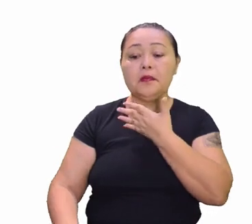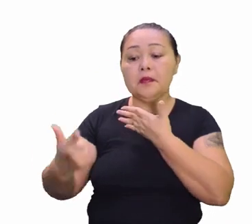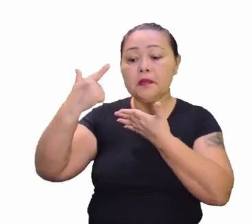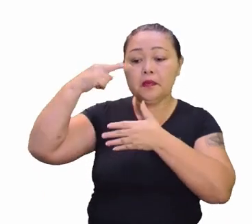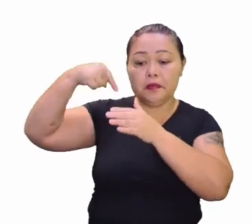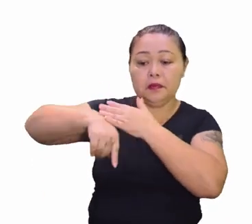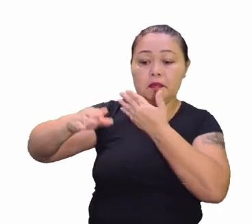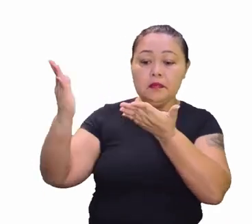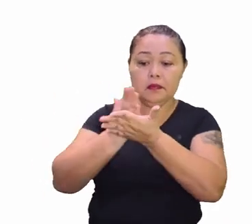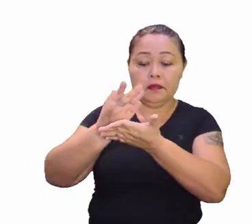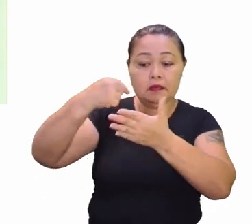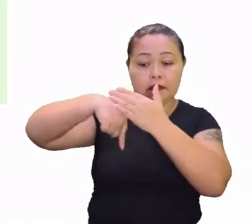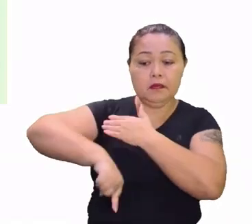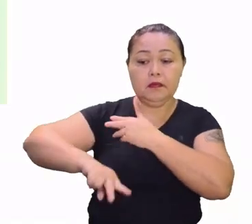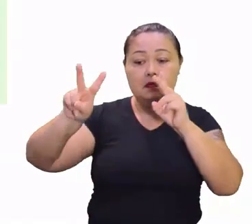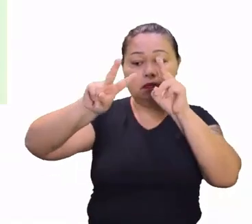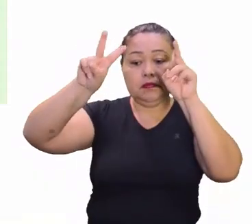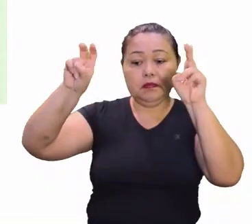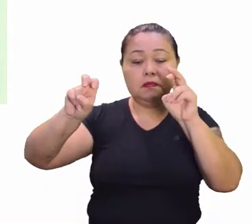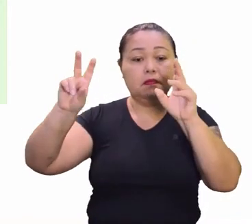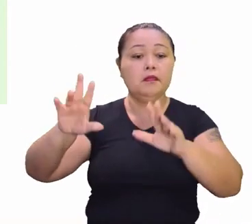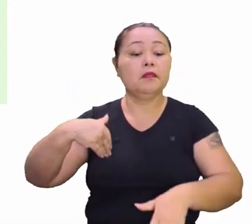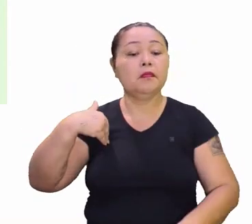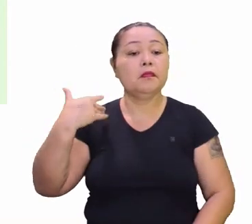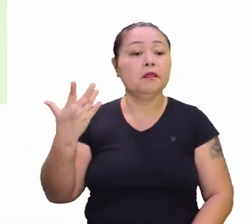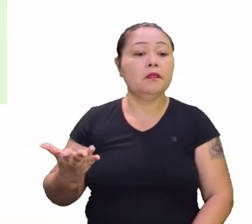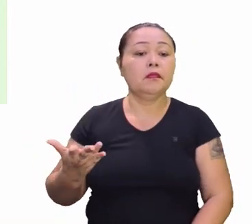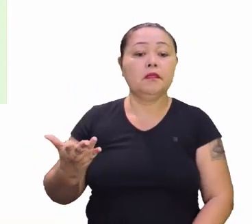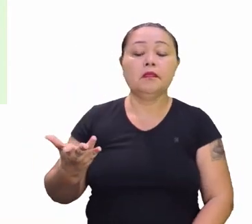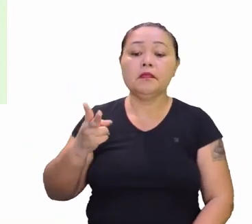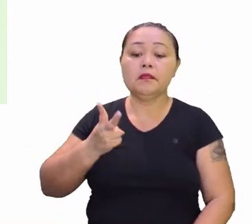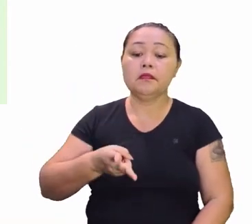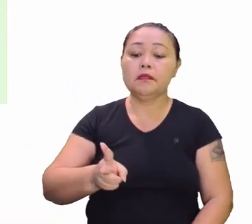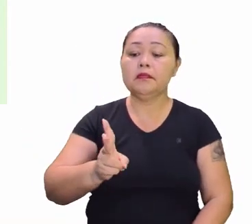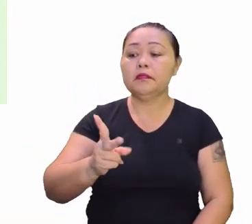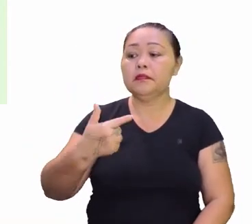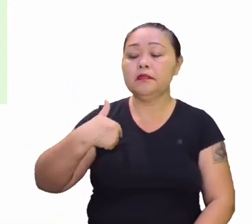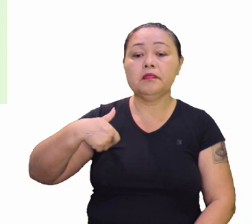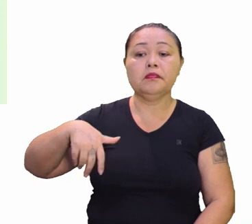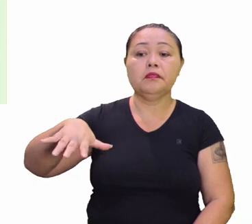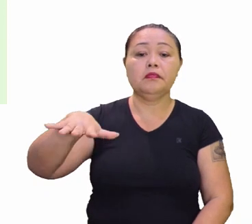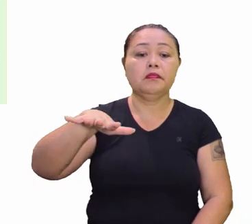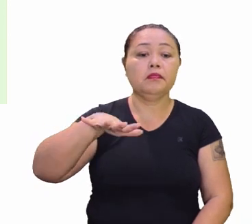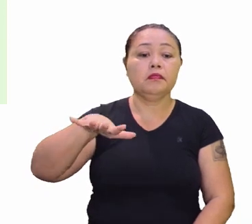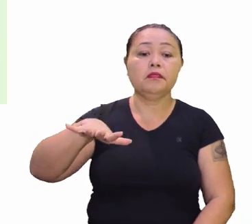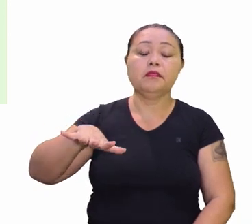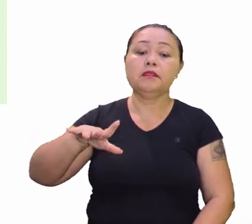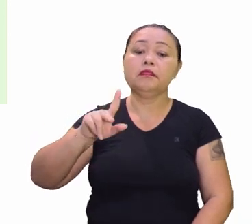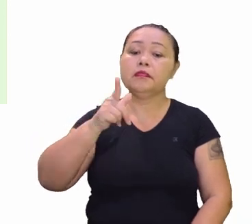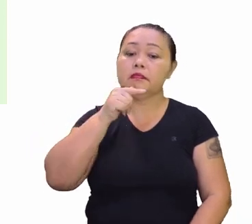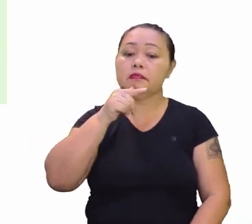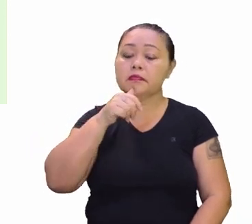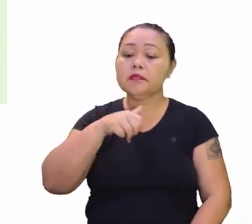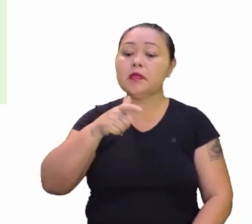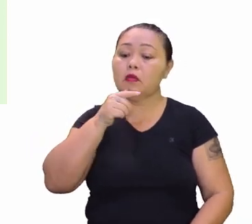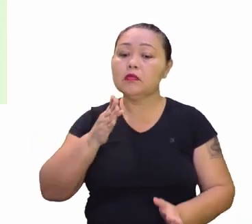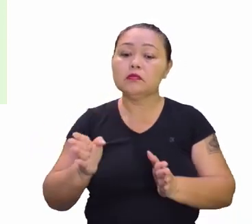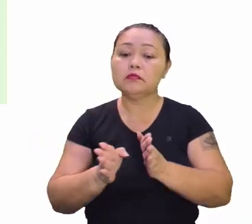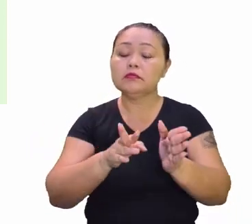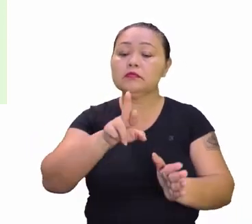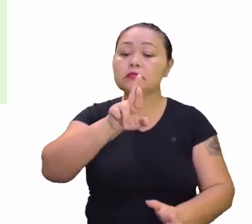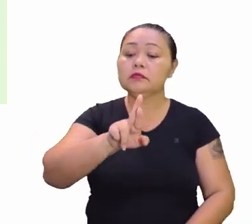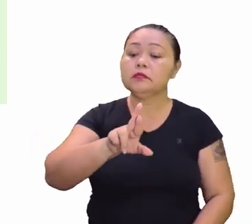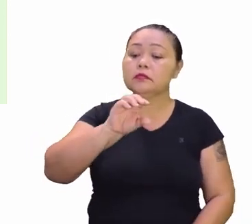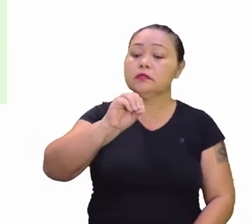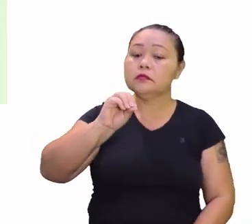essa temática. Beleza, mas vamos lá, continuando aqui sobre a bacia hidrográfica do Roosevelt, de